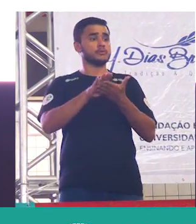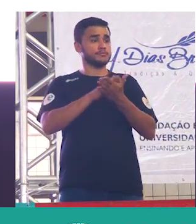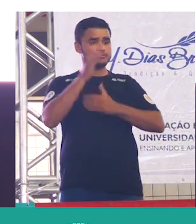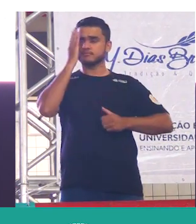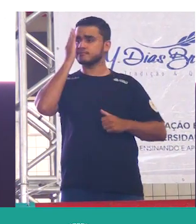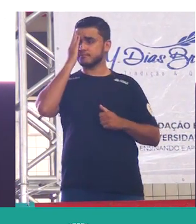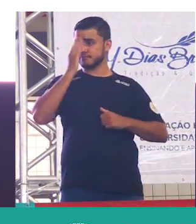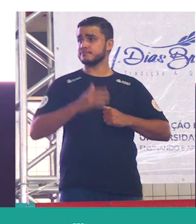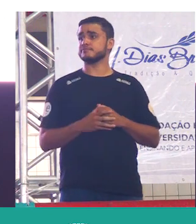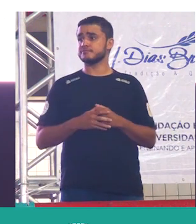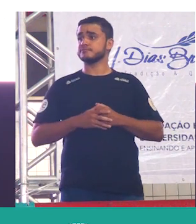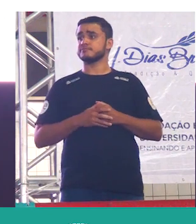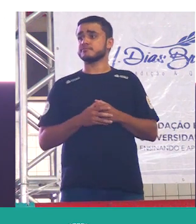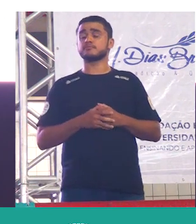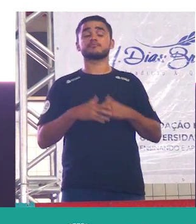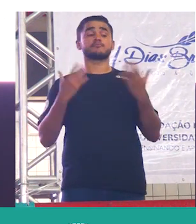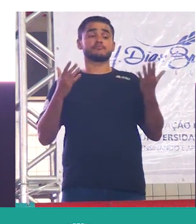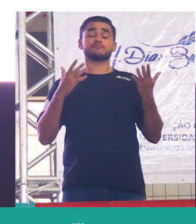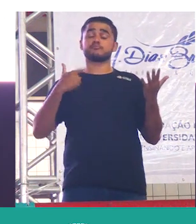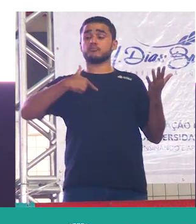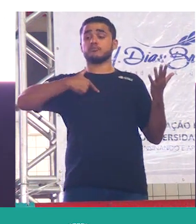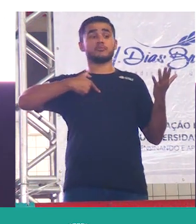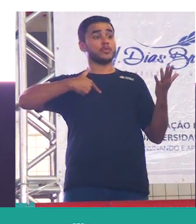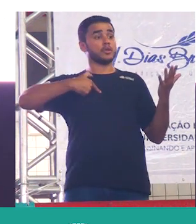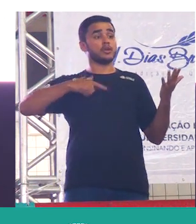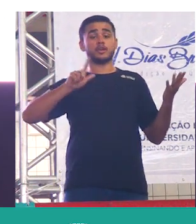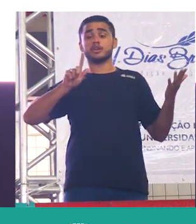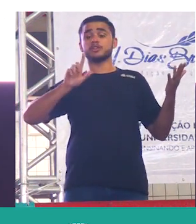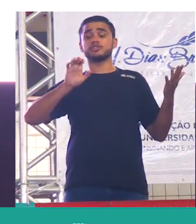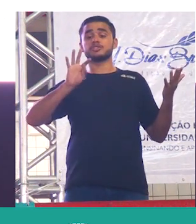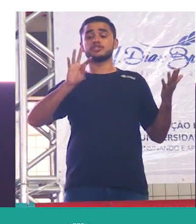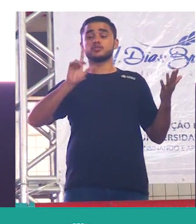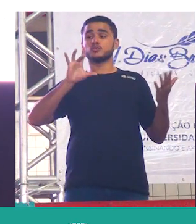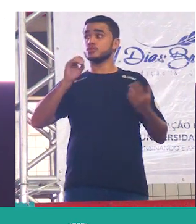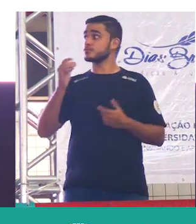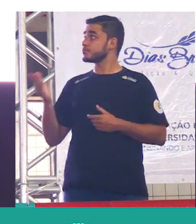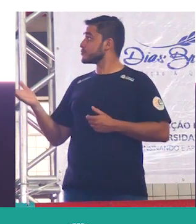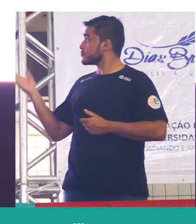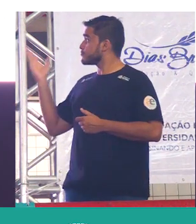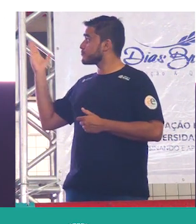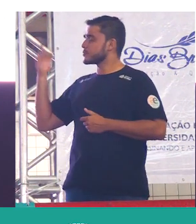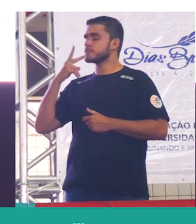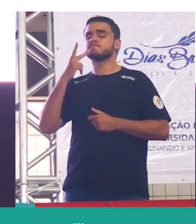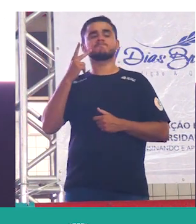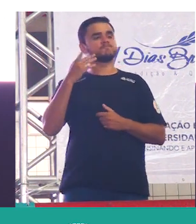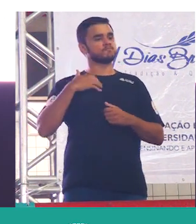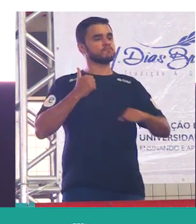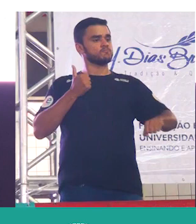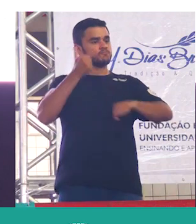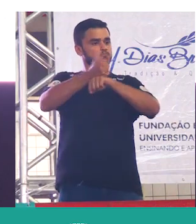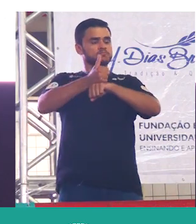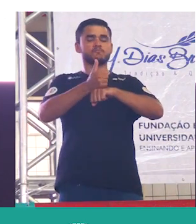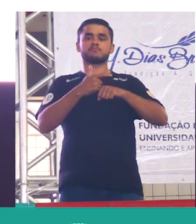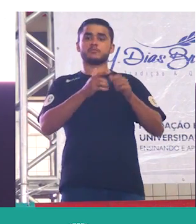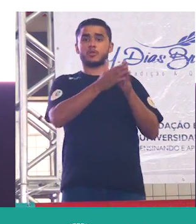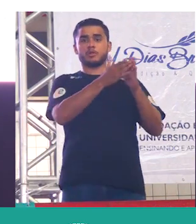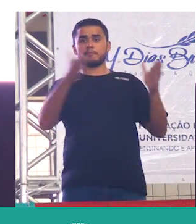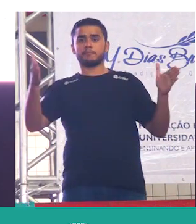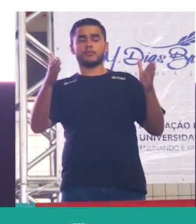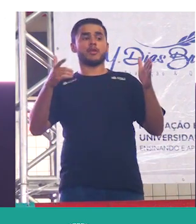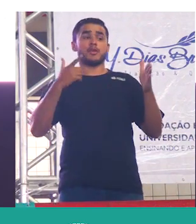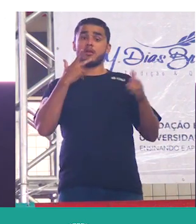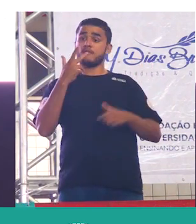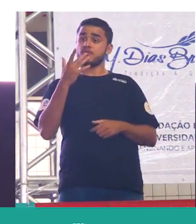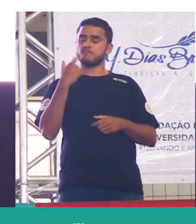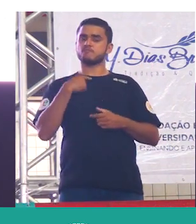Então, pessoal, Vargas é um cara que incomoda muita gente. O Vargas, ele é um governante